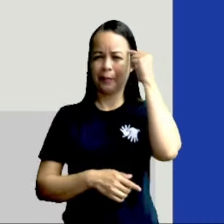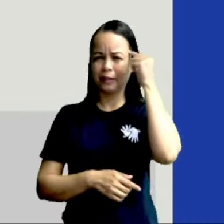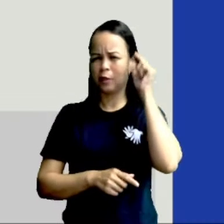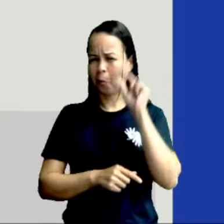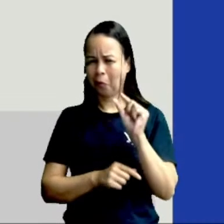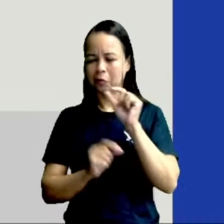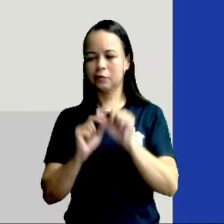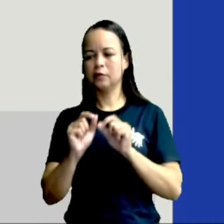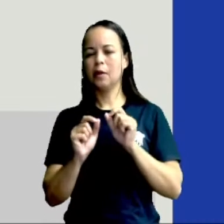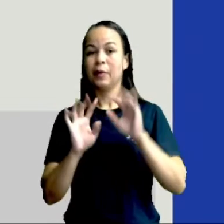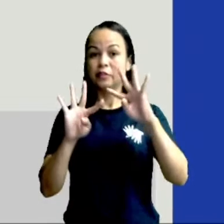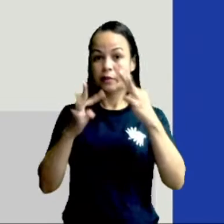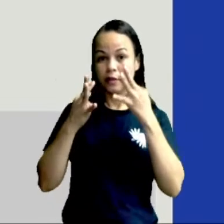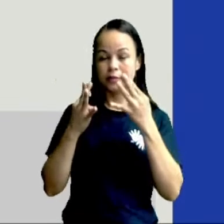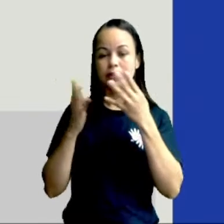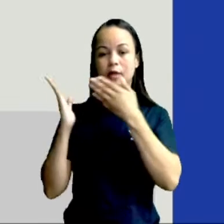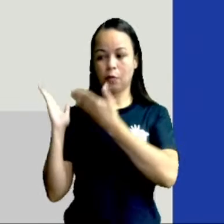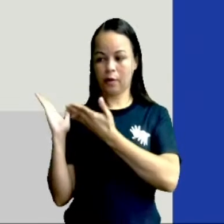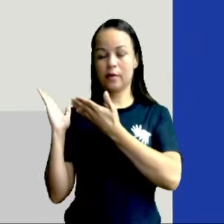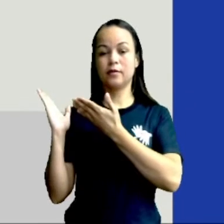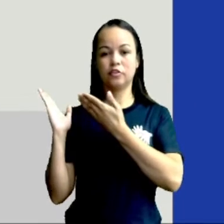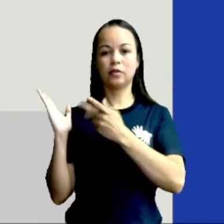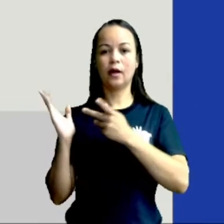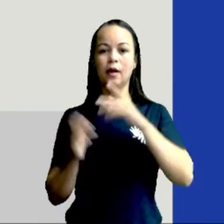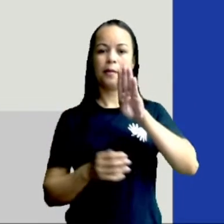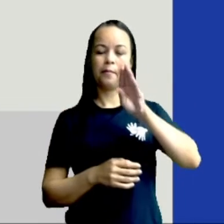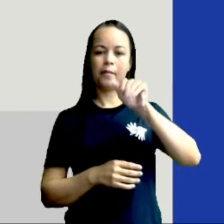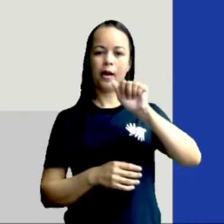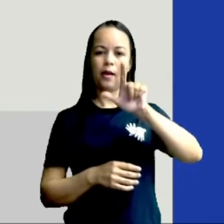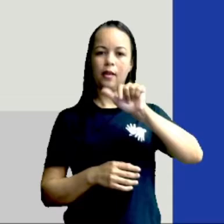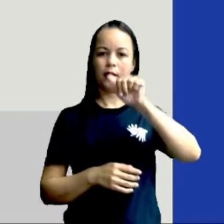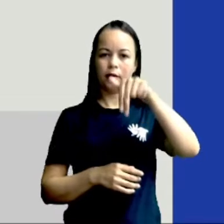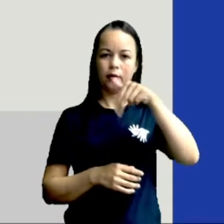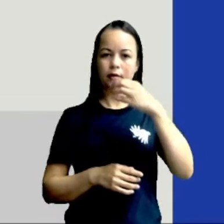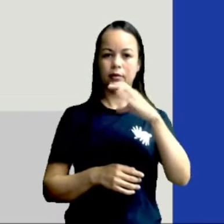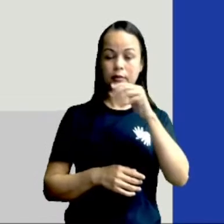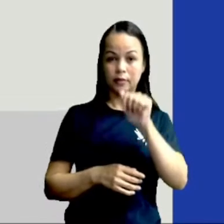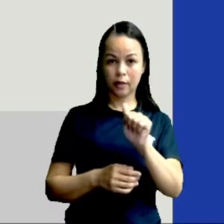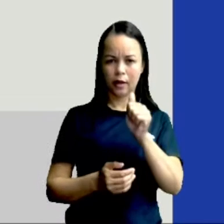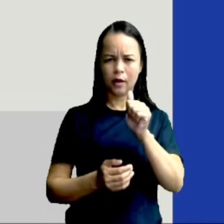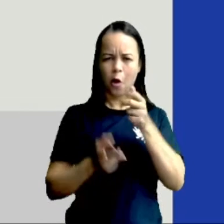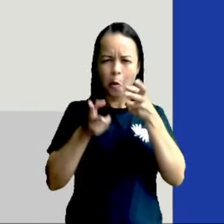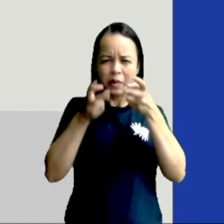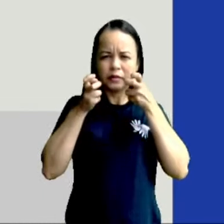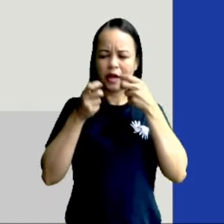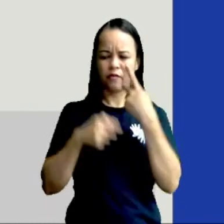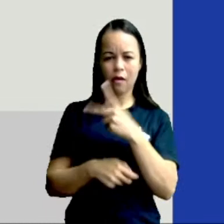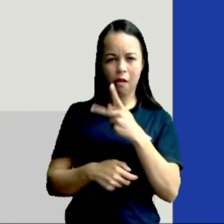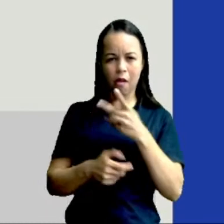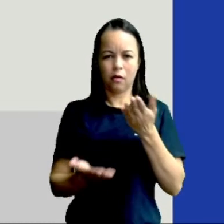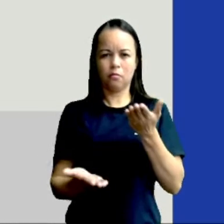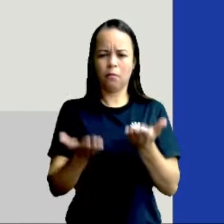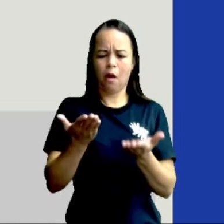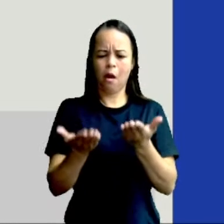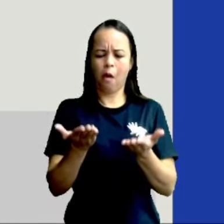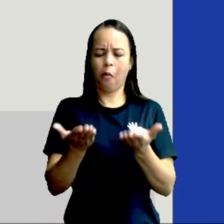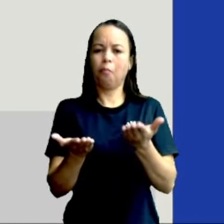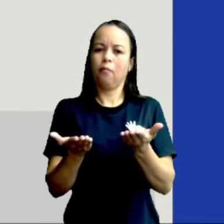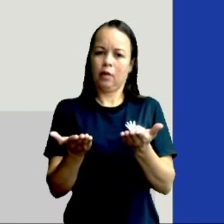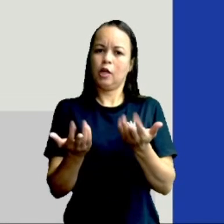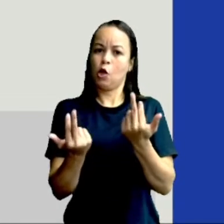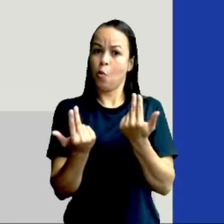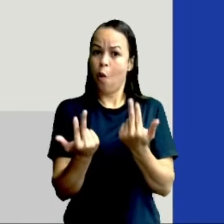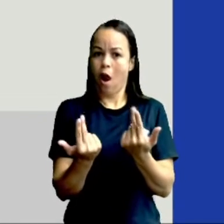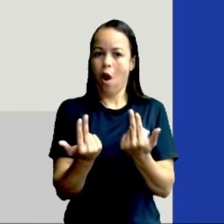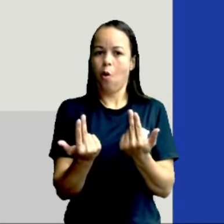Presta bem atenção aí a esta balança. Observe que a balança abaixo está em equilíbrio. Cada lado da balança possui